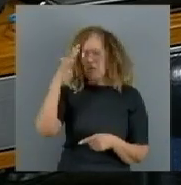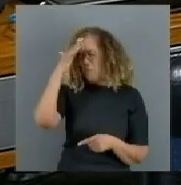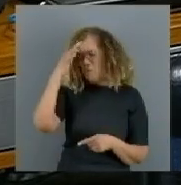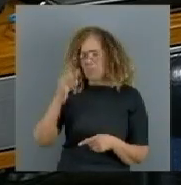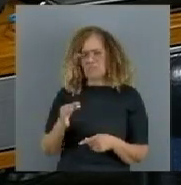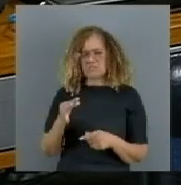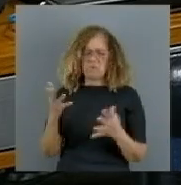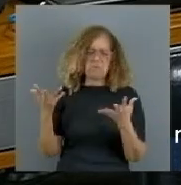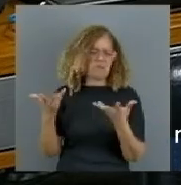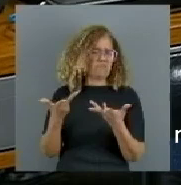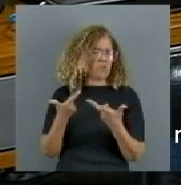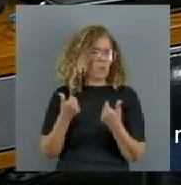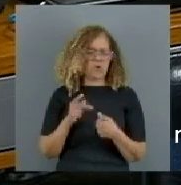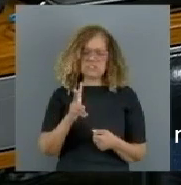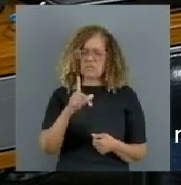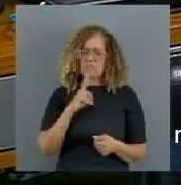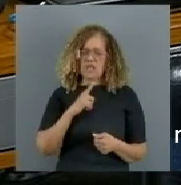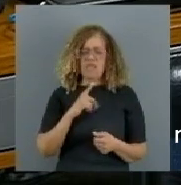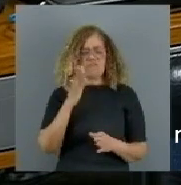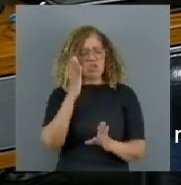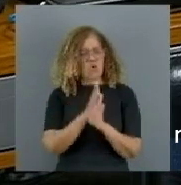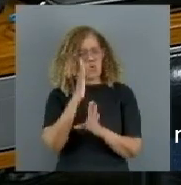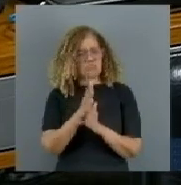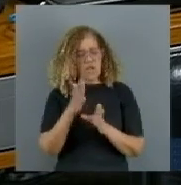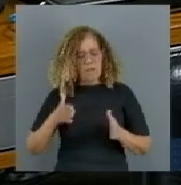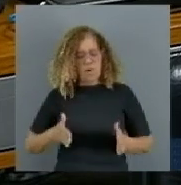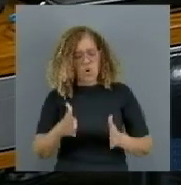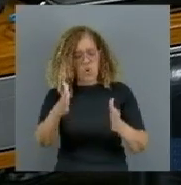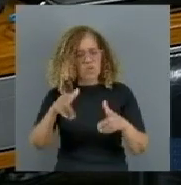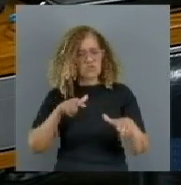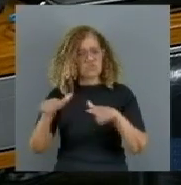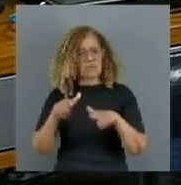Nos encontramos no corredor, naquela véspera da votação,